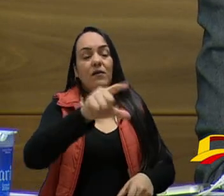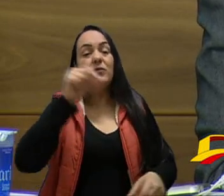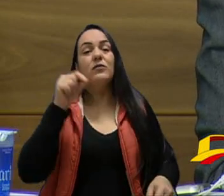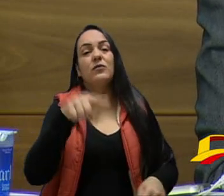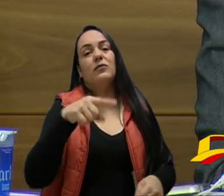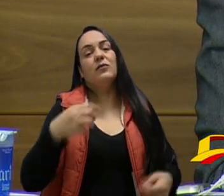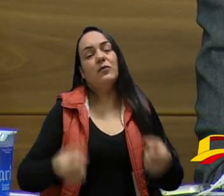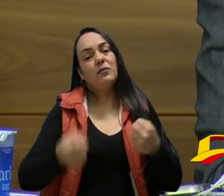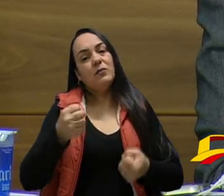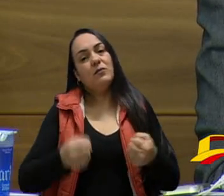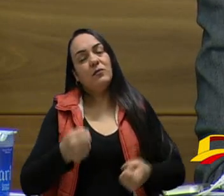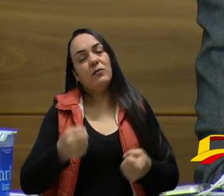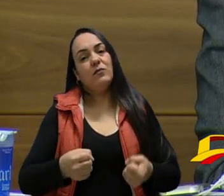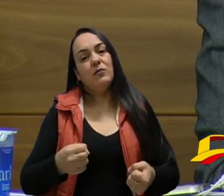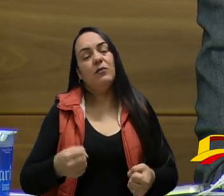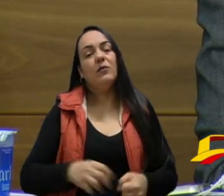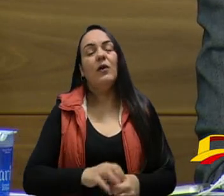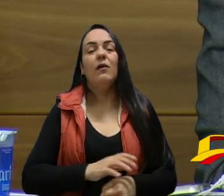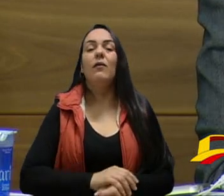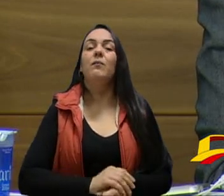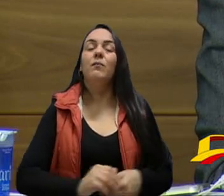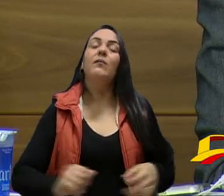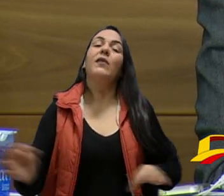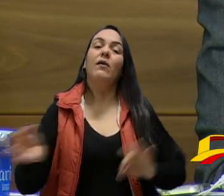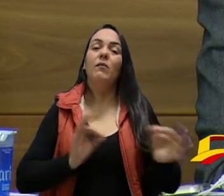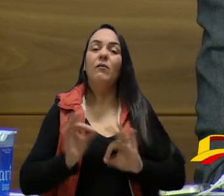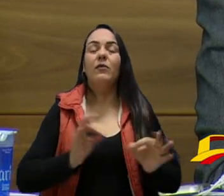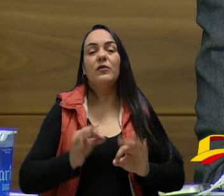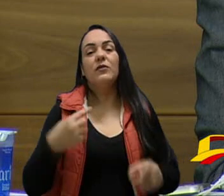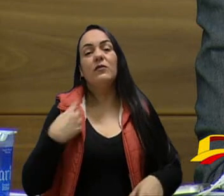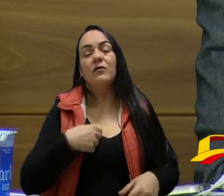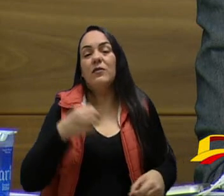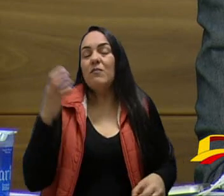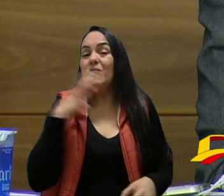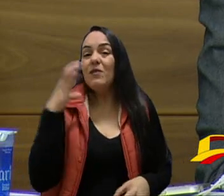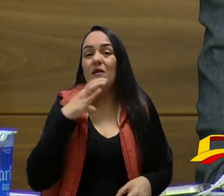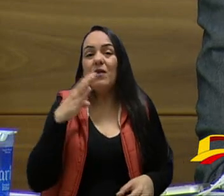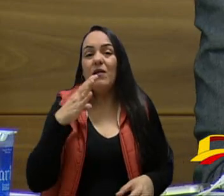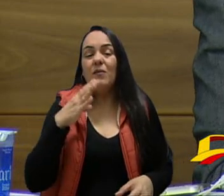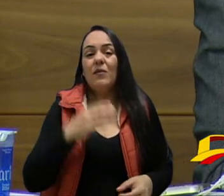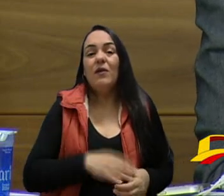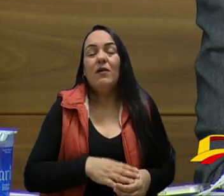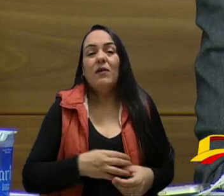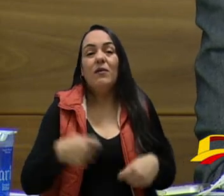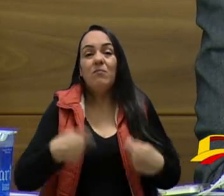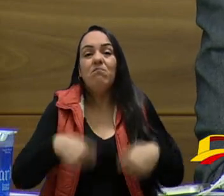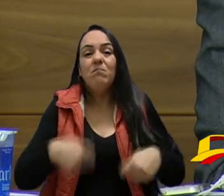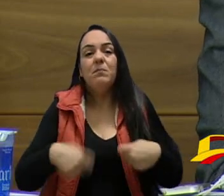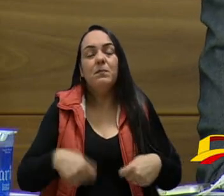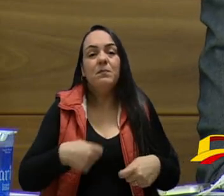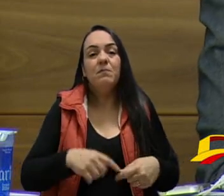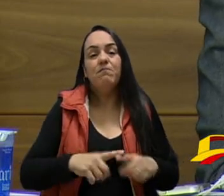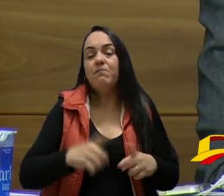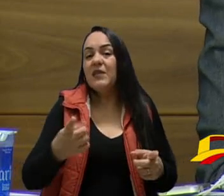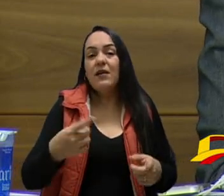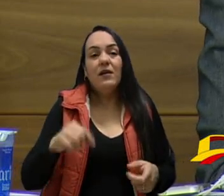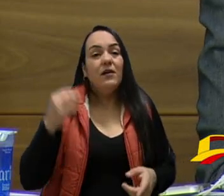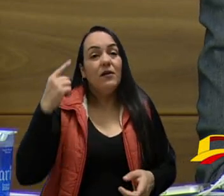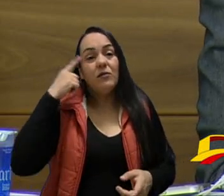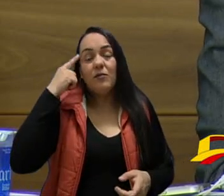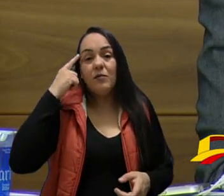pela locação é um contrato é um contrato realmente amplo mas se você me falar porque desse quantitativo é algo